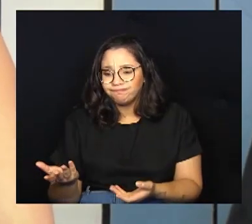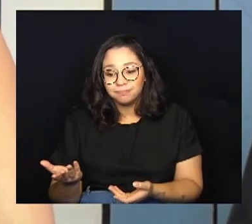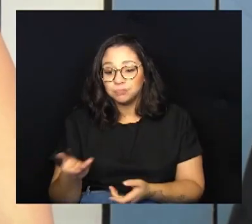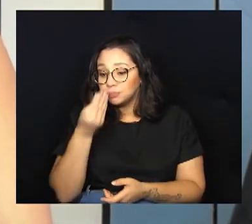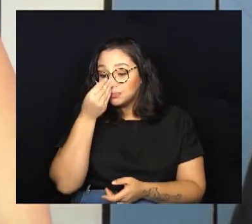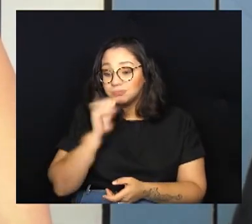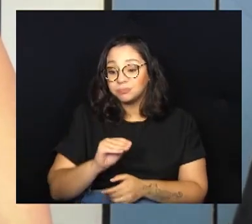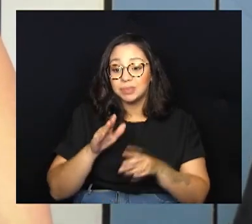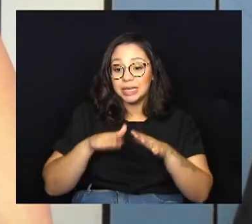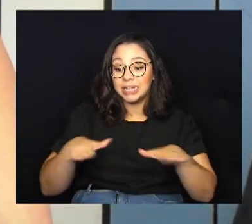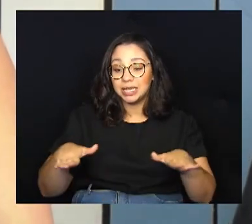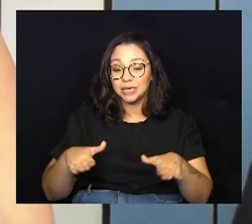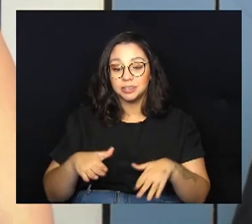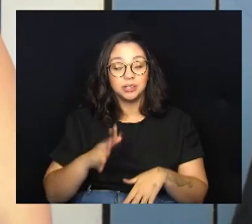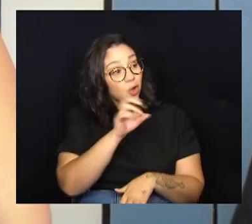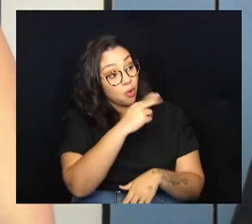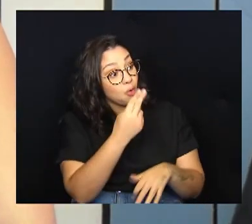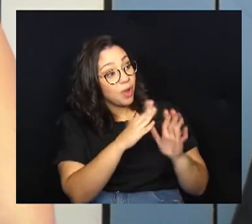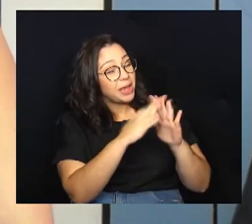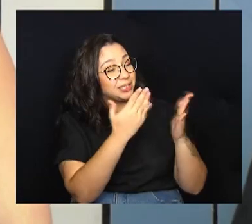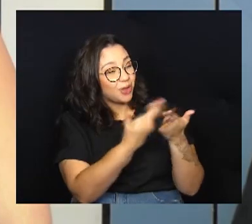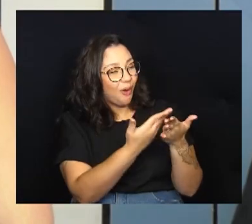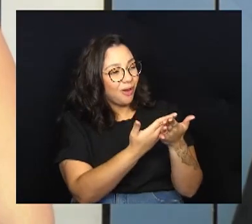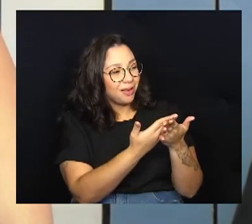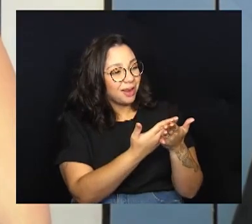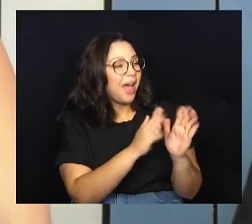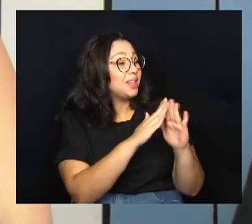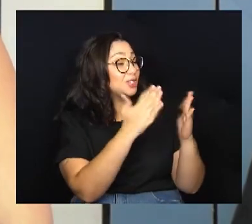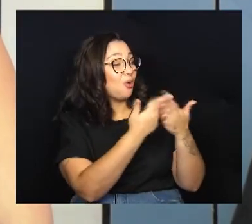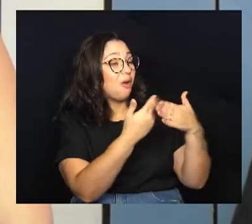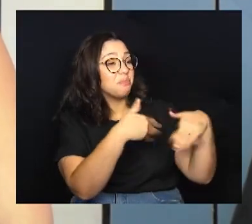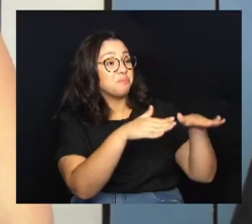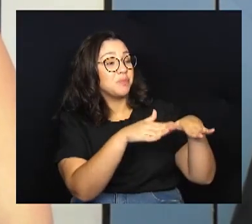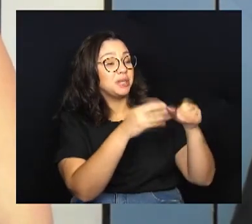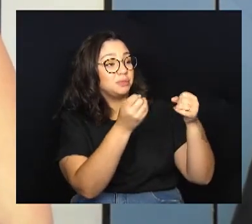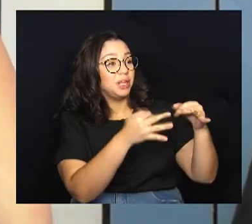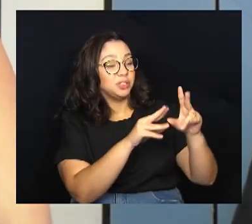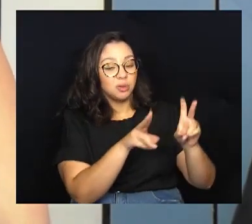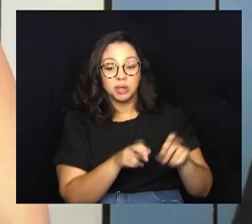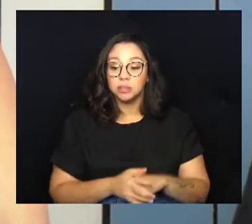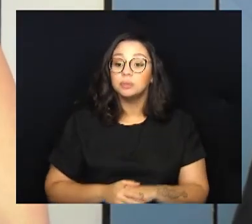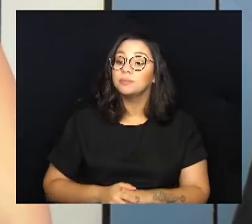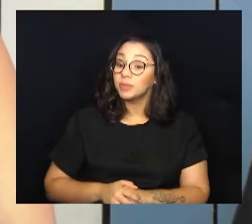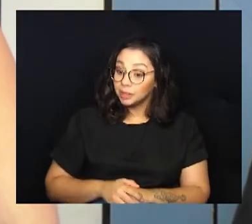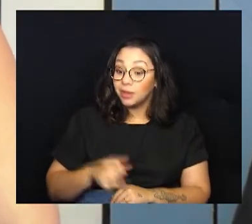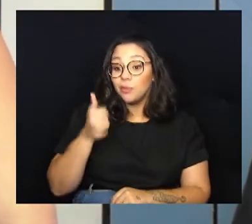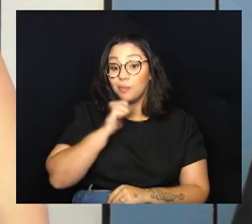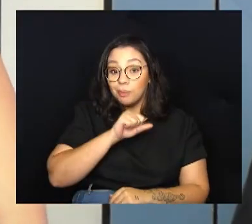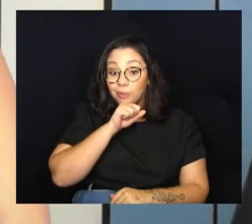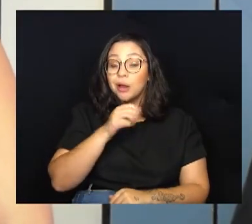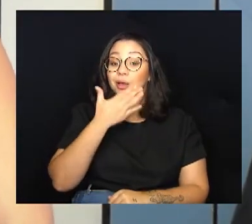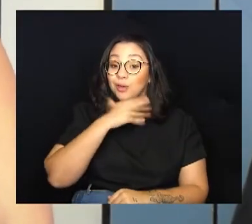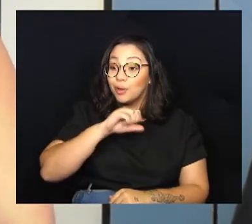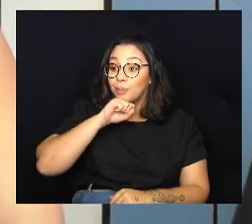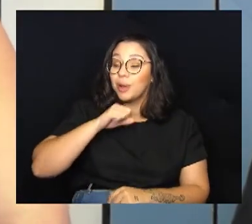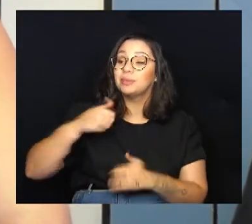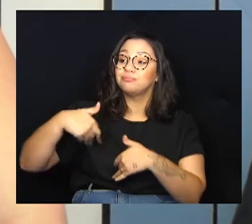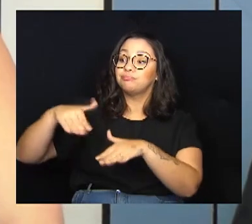lá na coordenação, junto com, eu acho que com o vice-governador e outras pessoas ali da